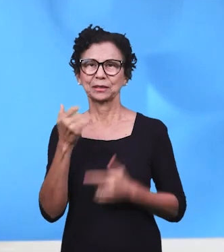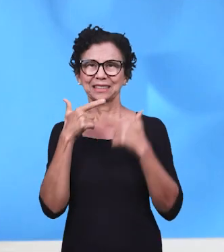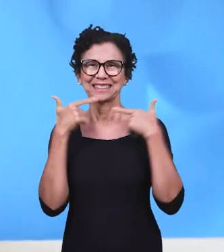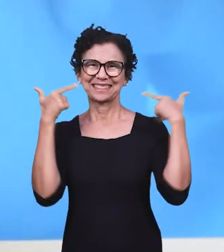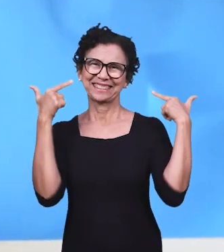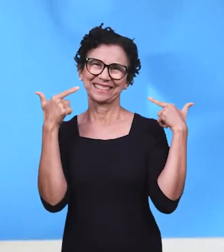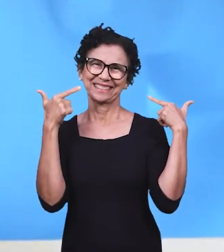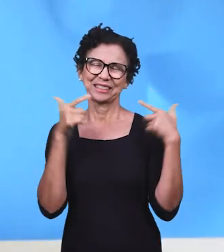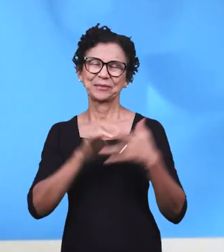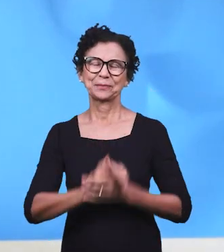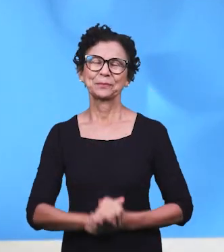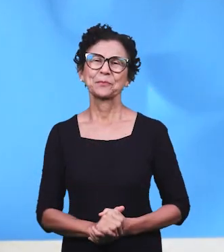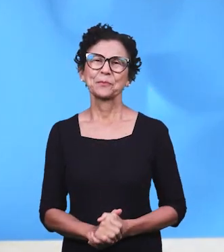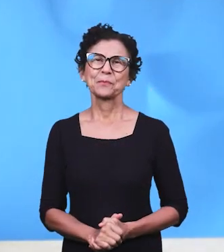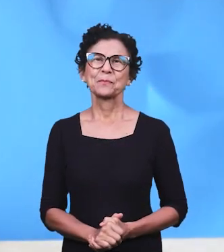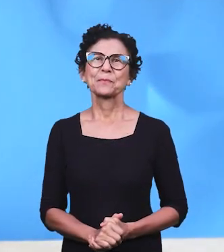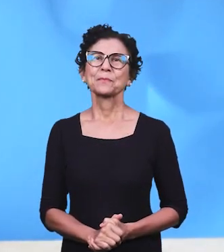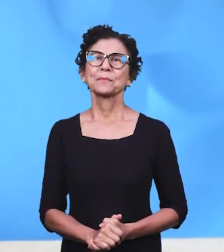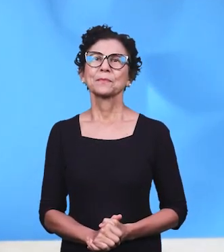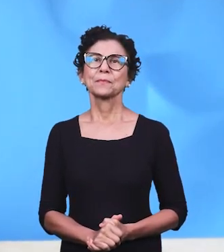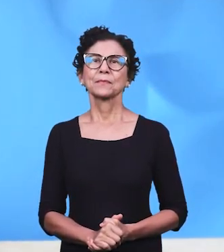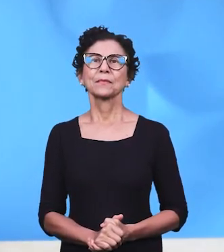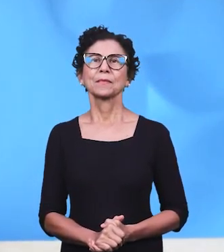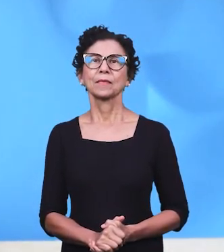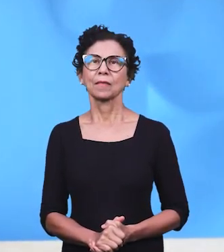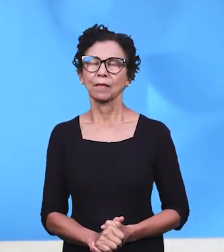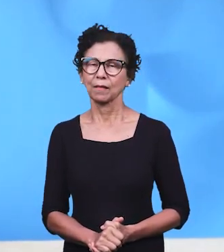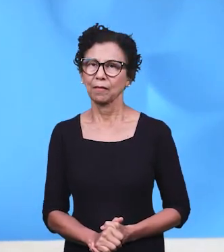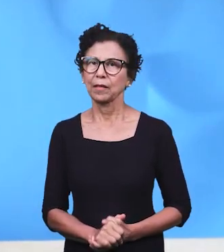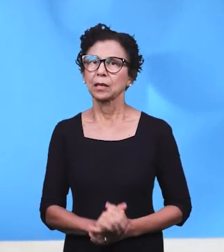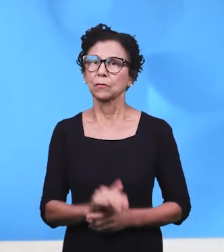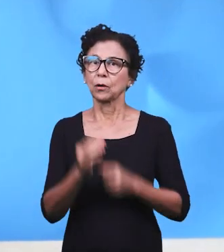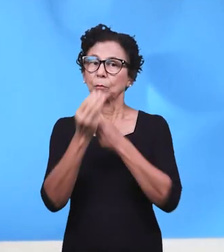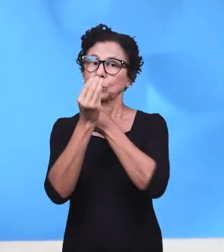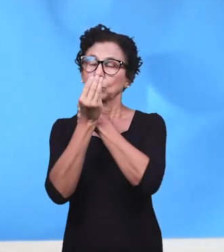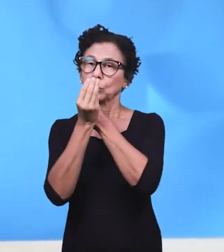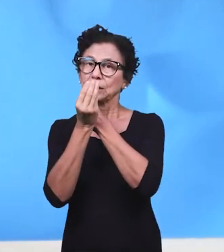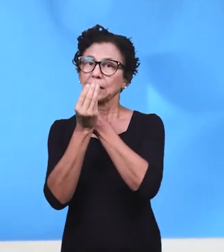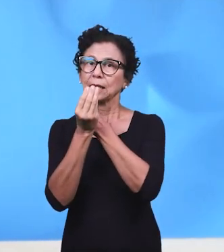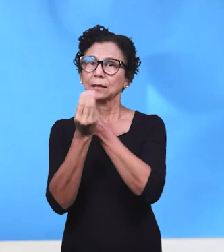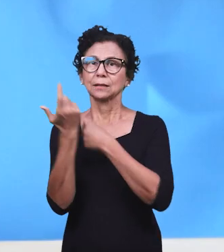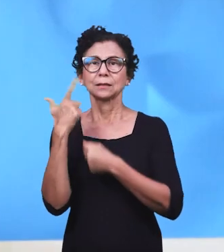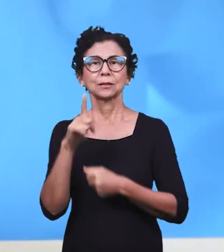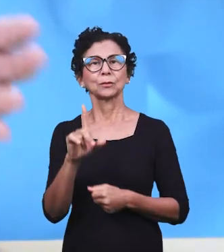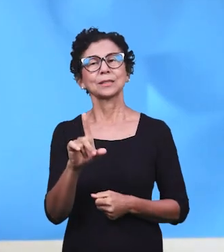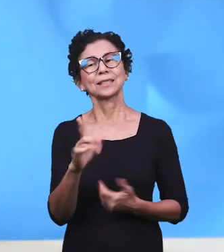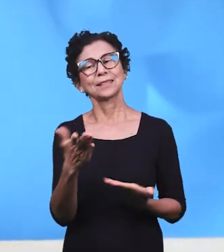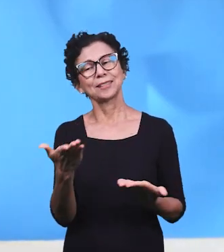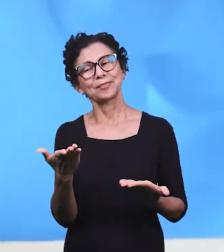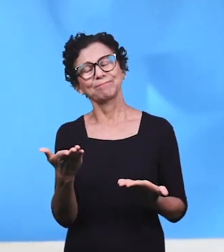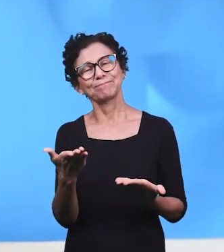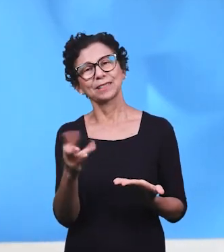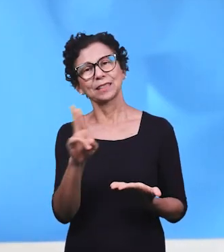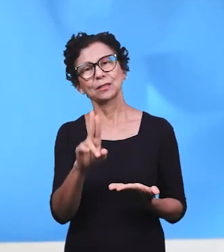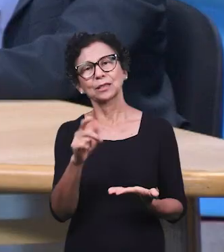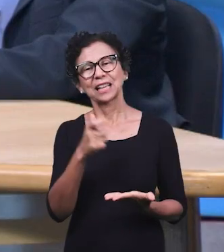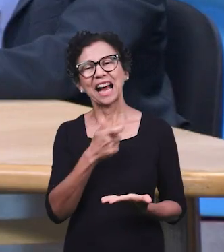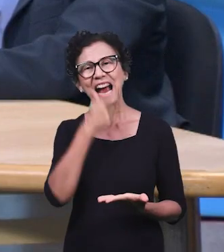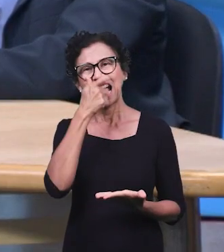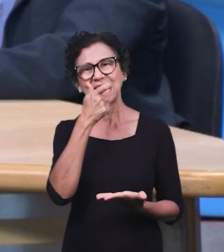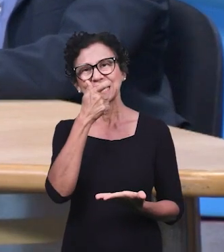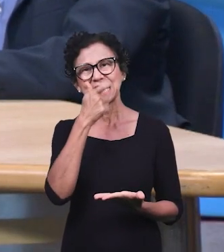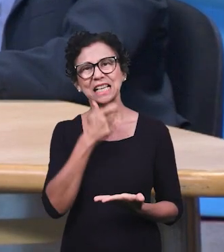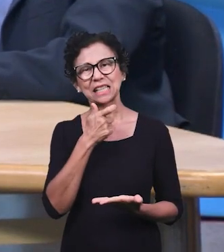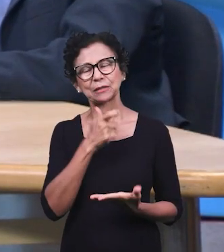E nós temos essa opção. Então, sempre nós vamos preservar. Se não conseguir, a gente lança a mão da prótese.